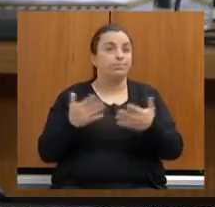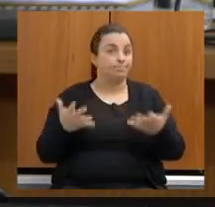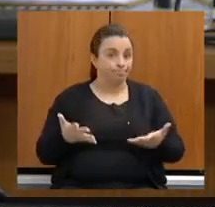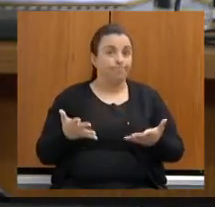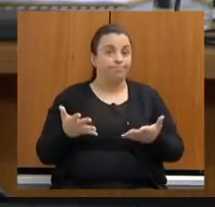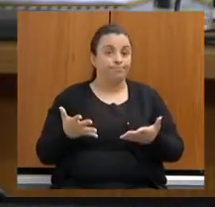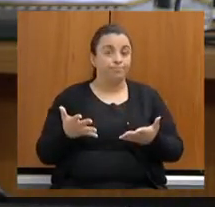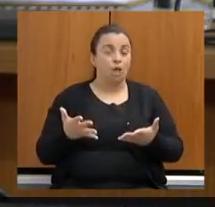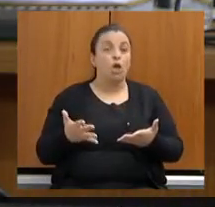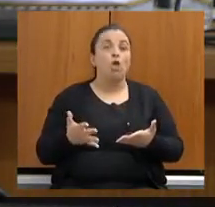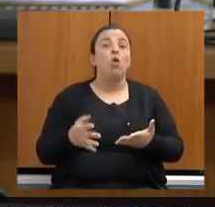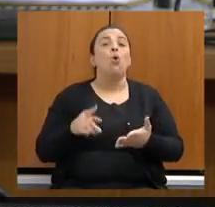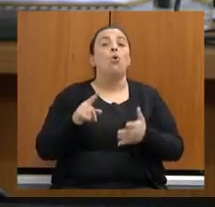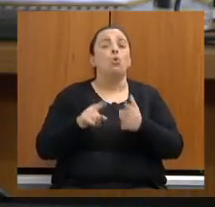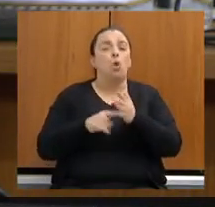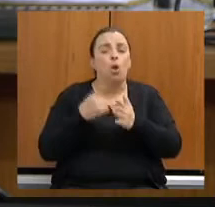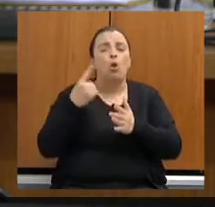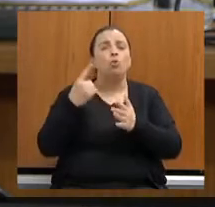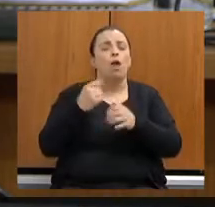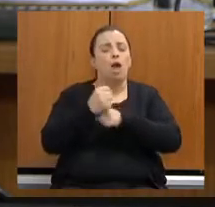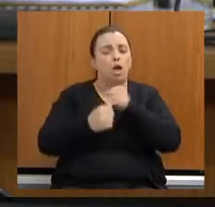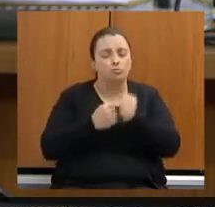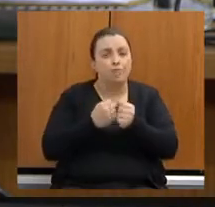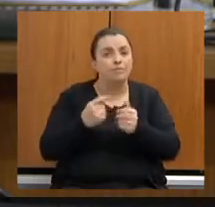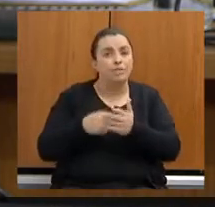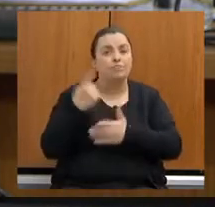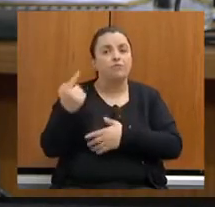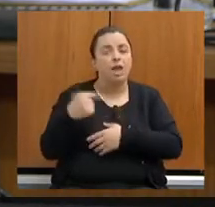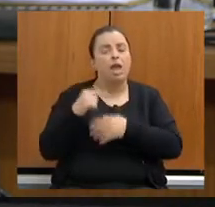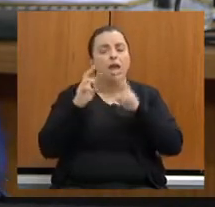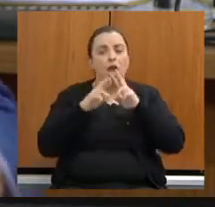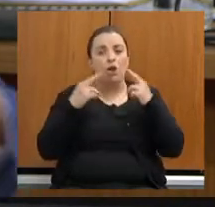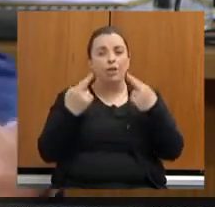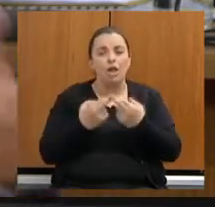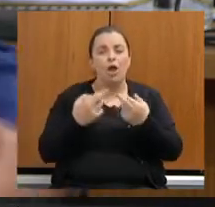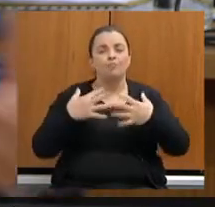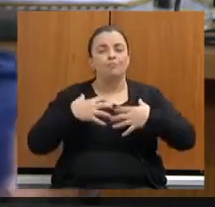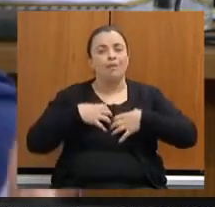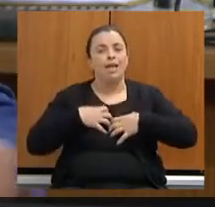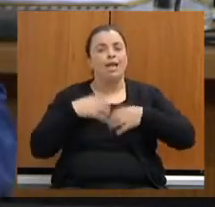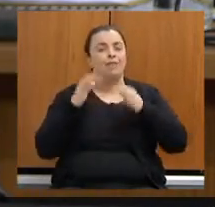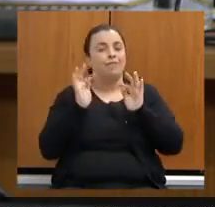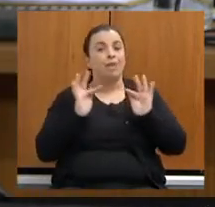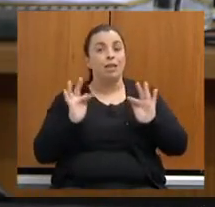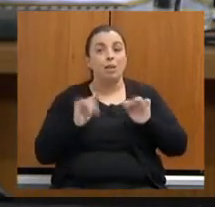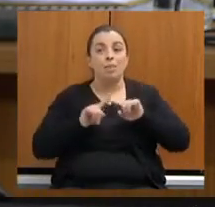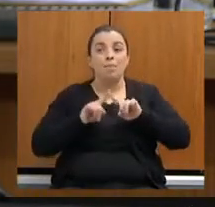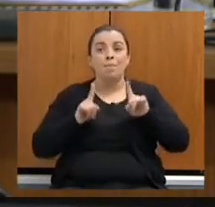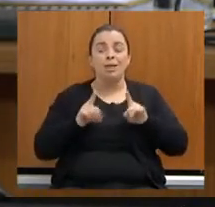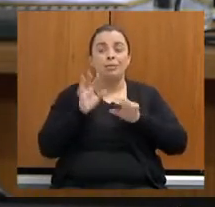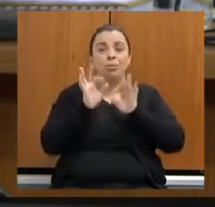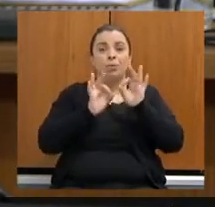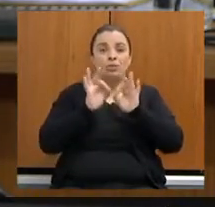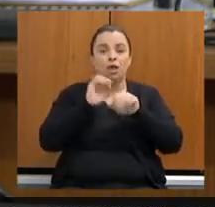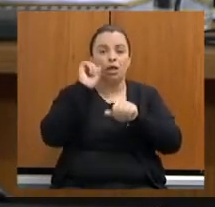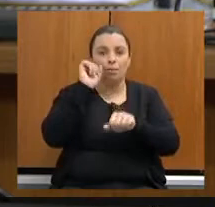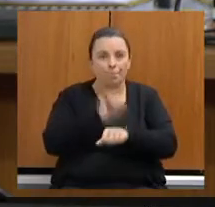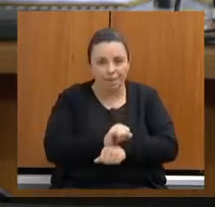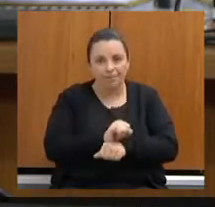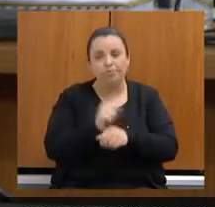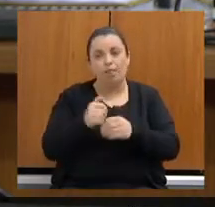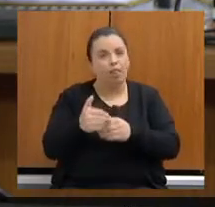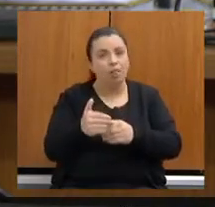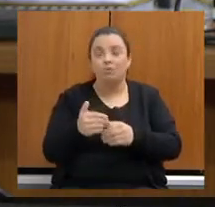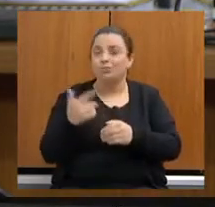sai daqui às vezes com lágrimas nos olhos e a situação não vai andando tão a minha